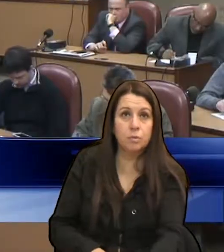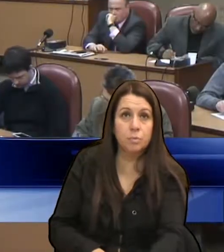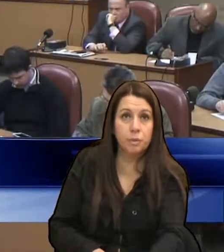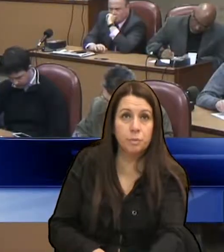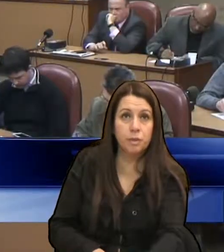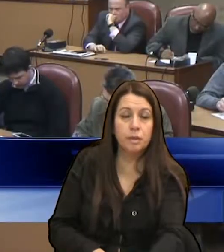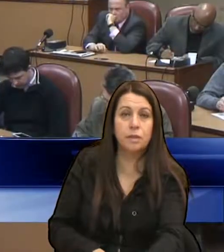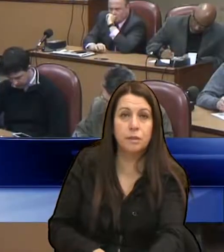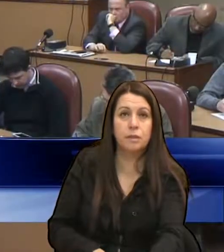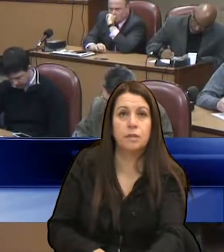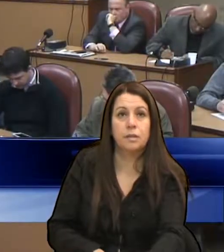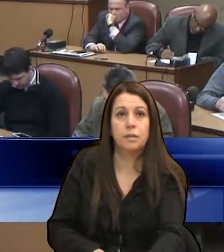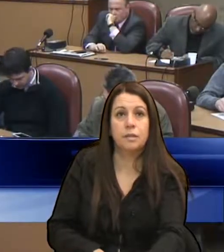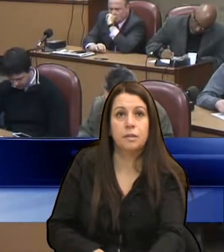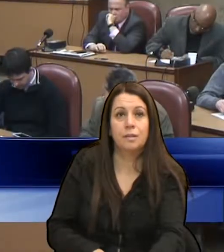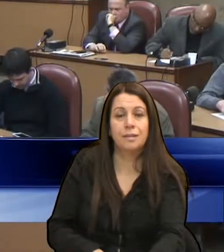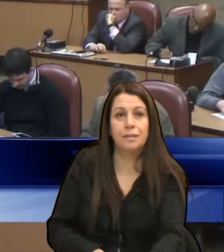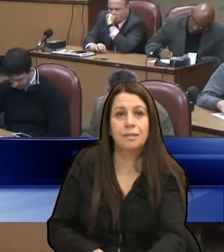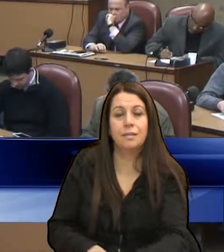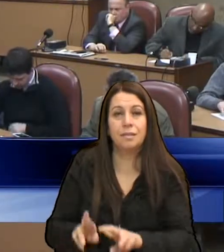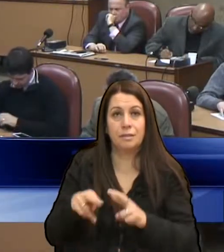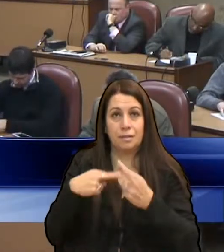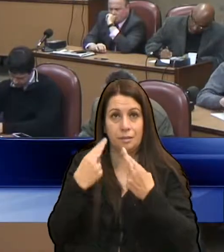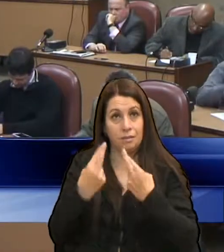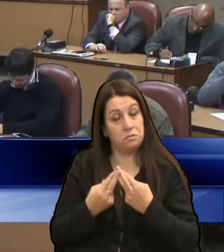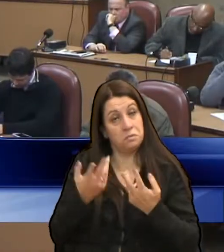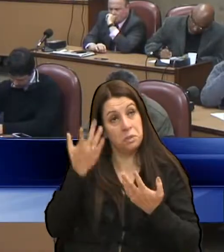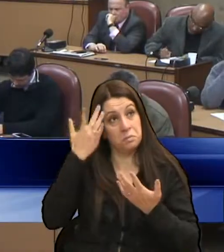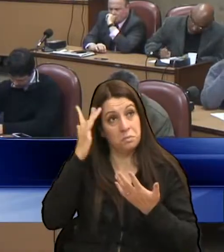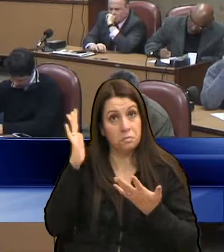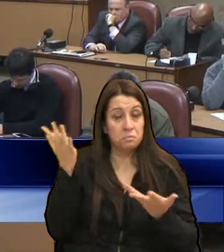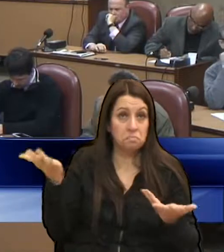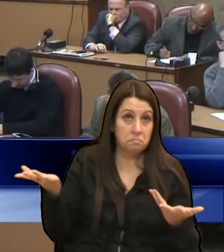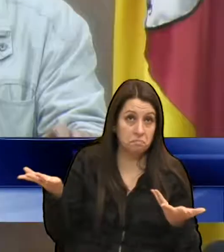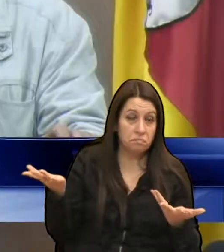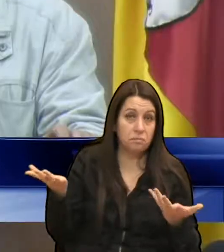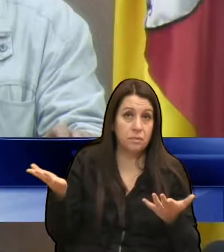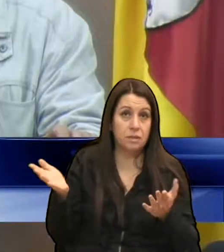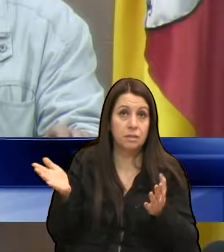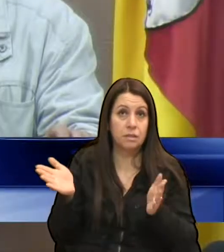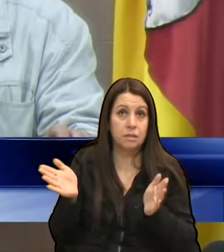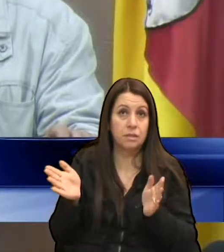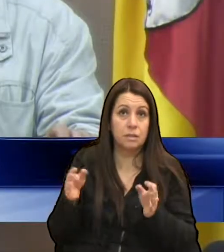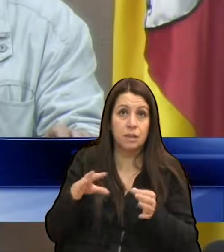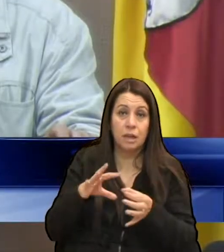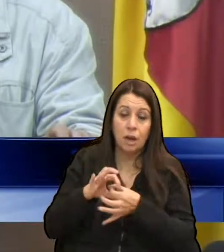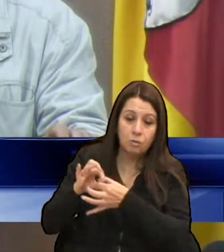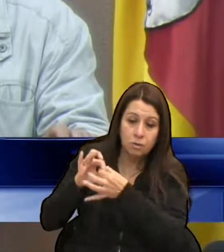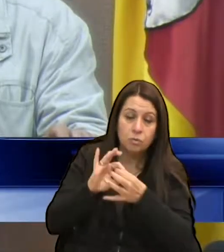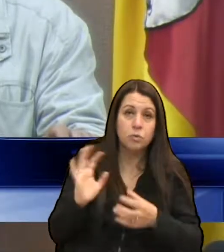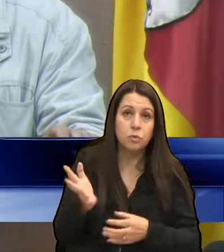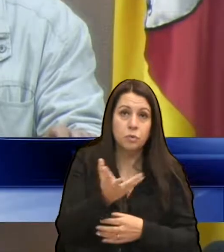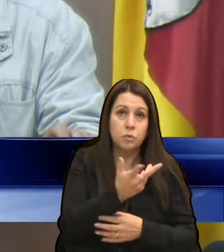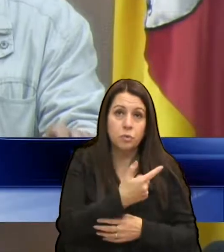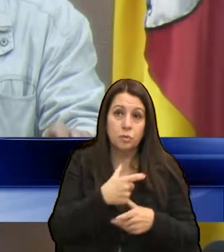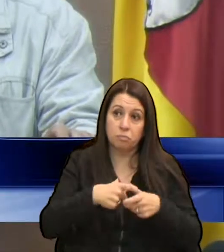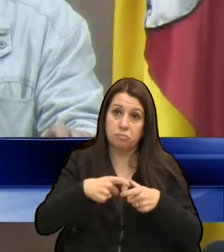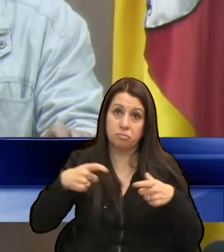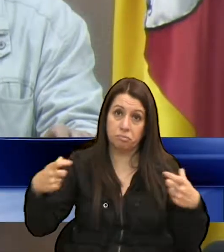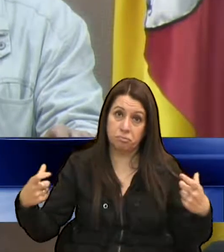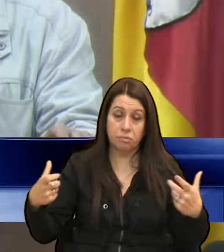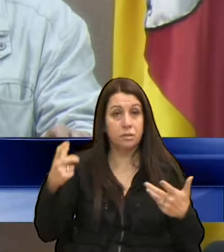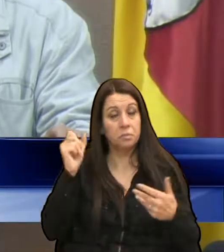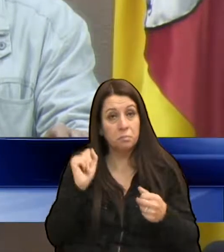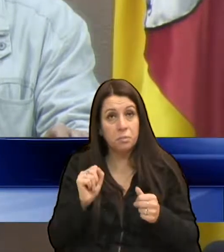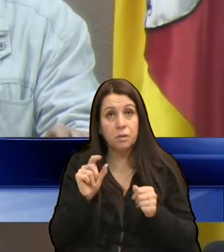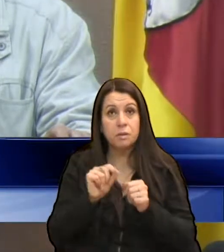solicitou mais da atenção por parte da prefeitura a mobilização de vocês aqui foi é tão grande que nós